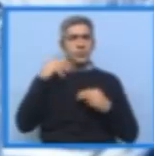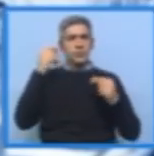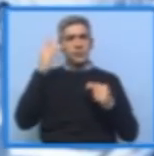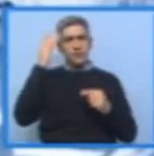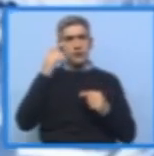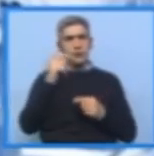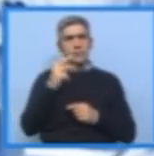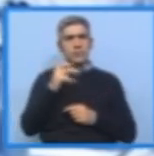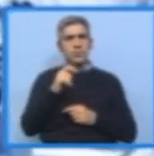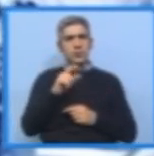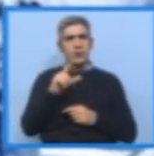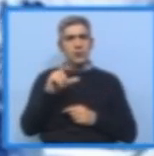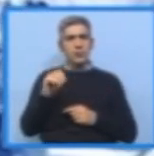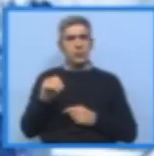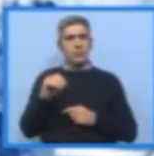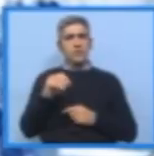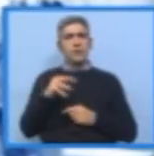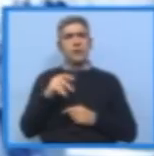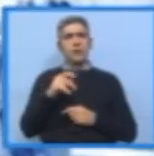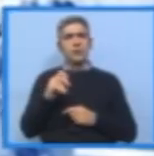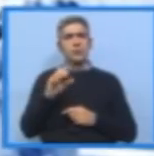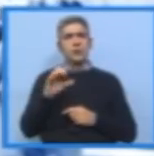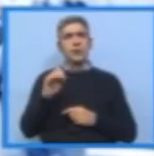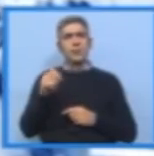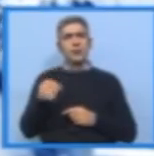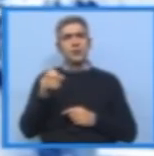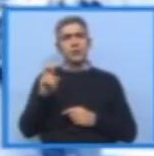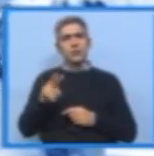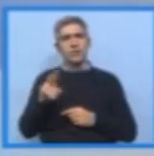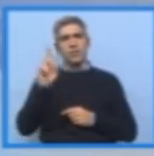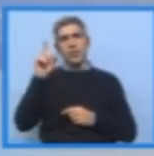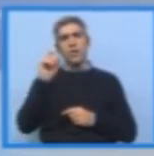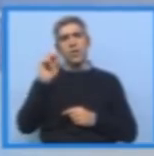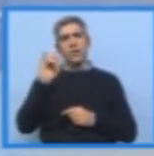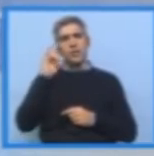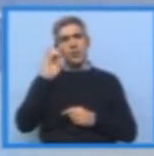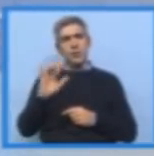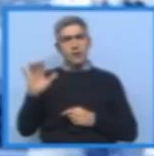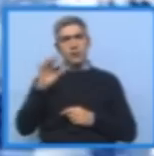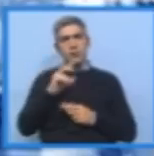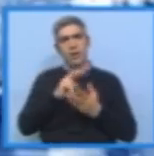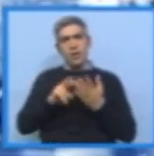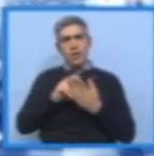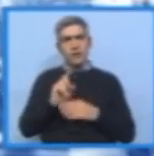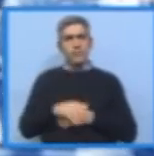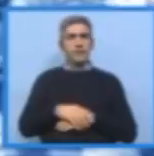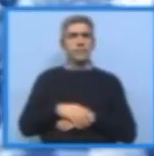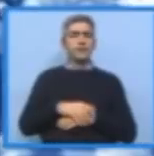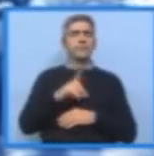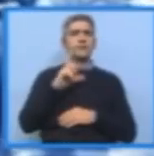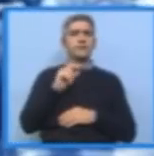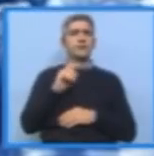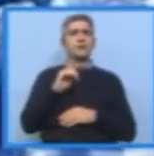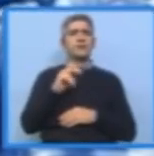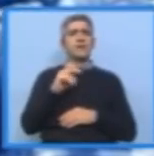Mateus, no capítulo 2, que se lê no dia da Epifania no Oriente. E depois o próprio